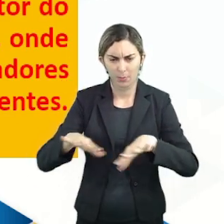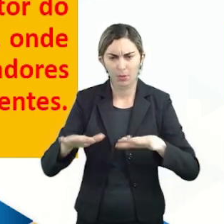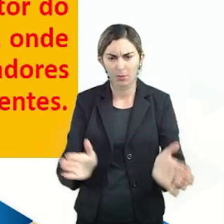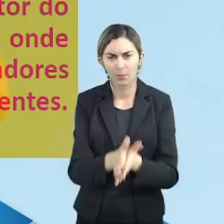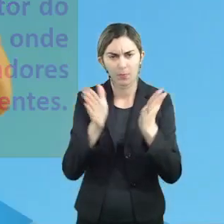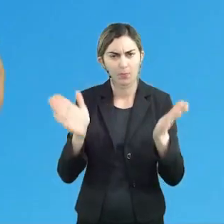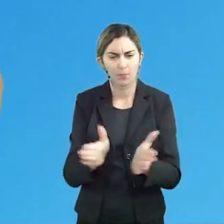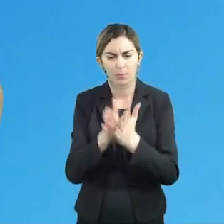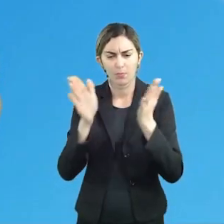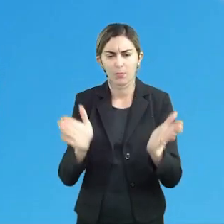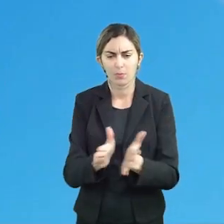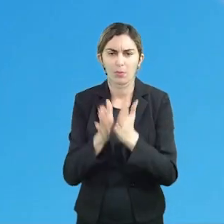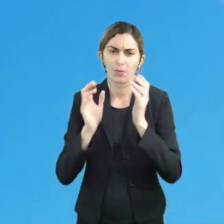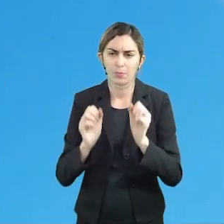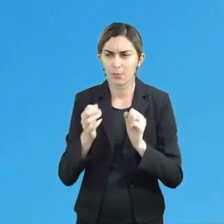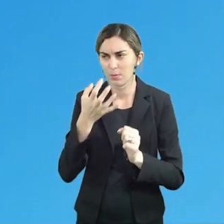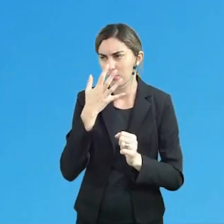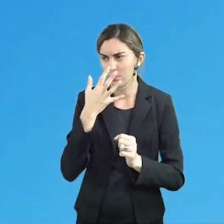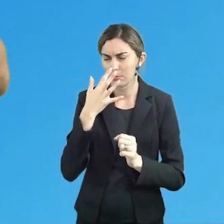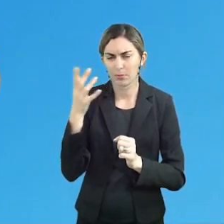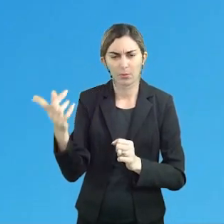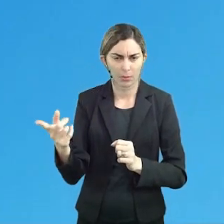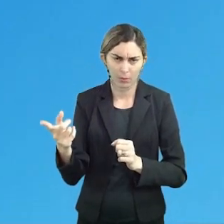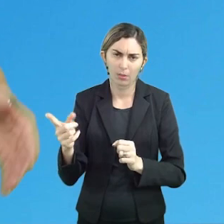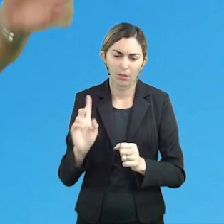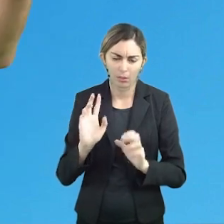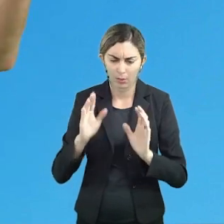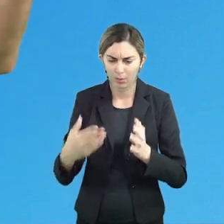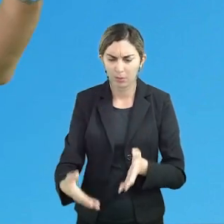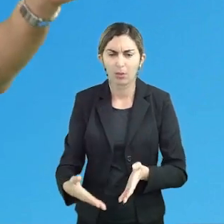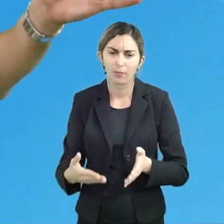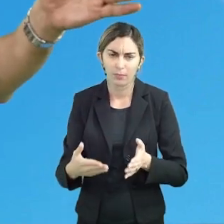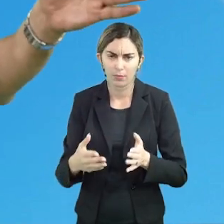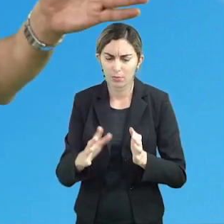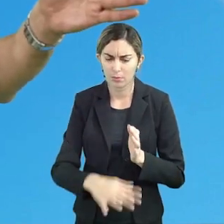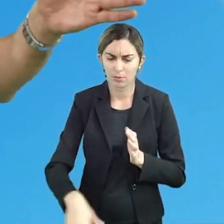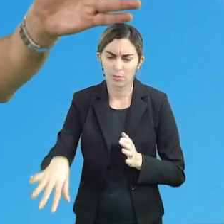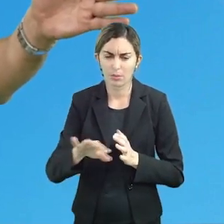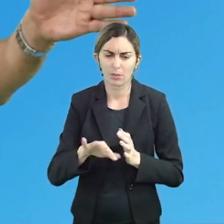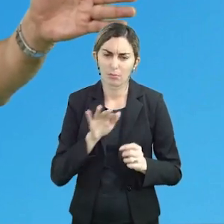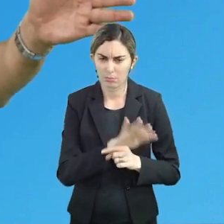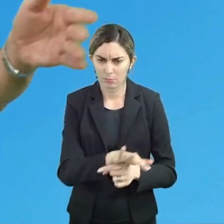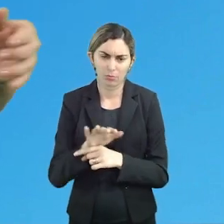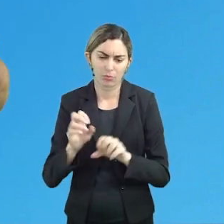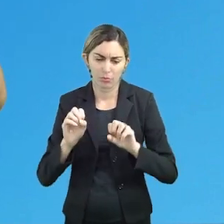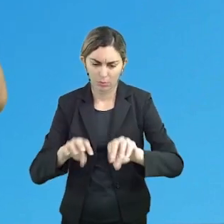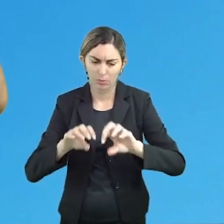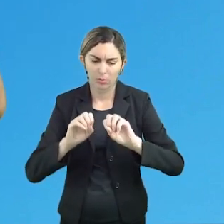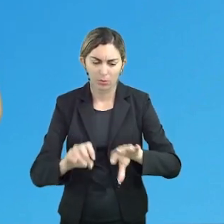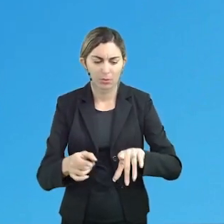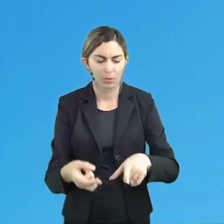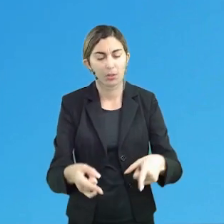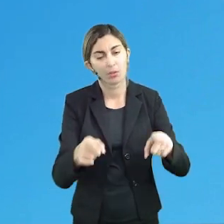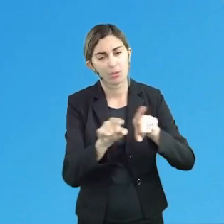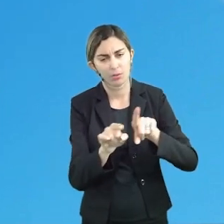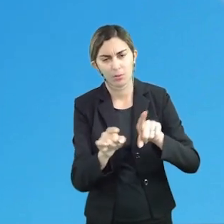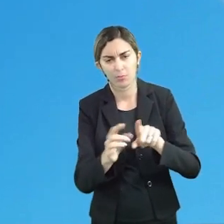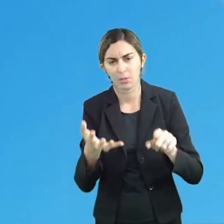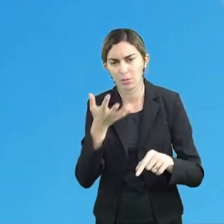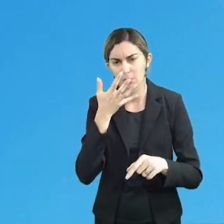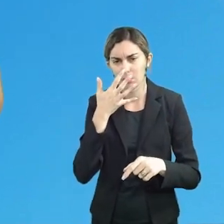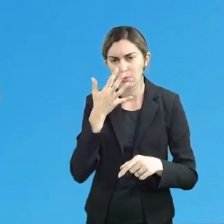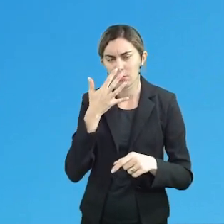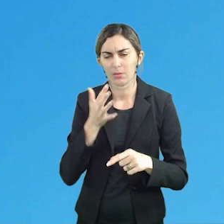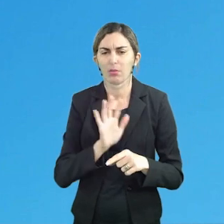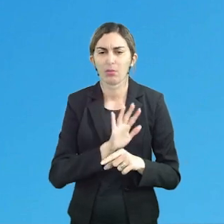carentes. Nós já podemos observar aqui a sua atuação no âmbito da educação e também, como observamos